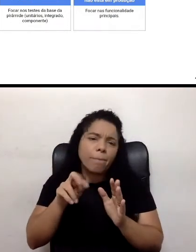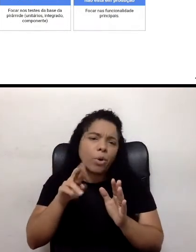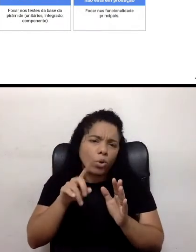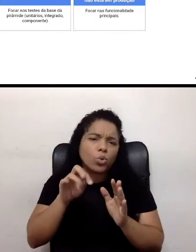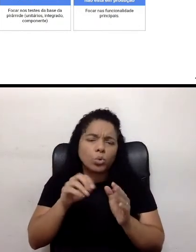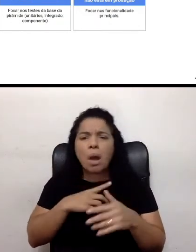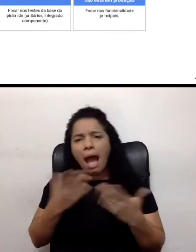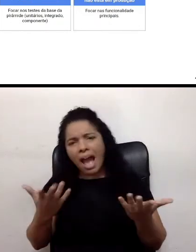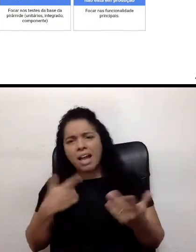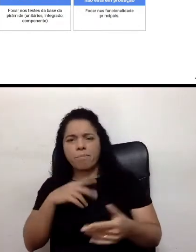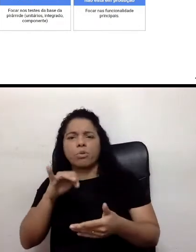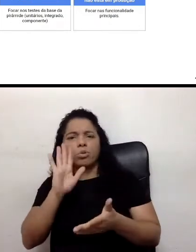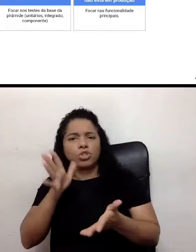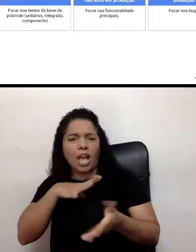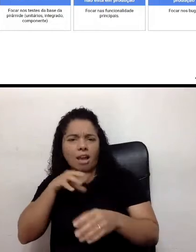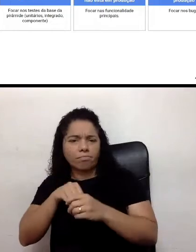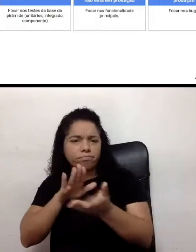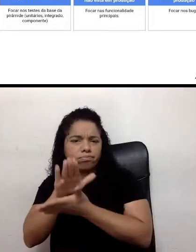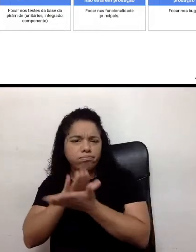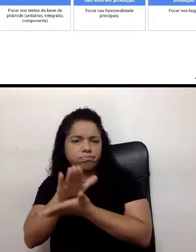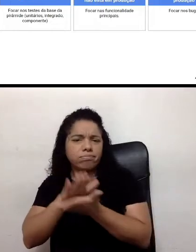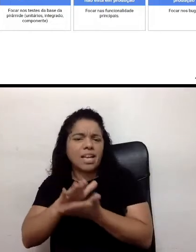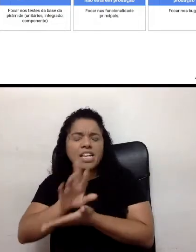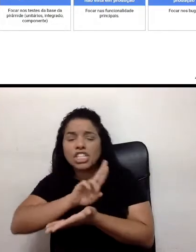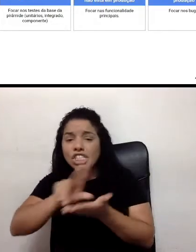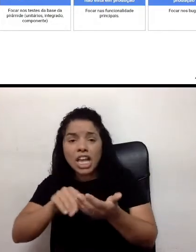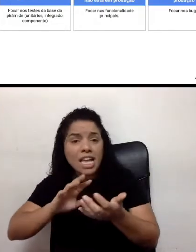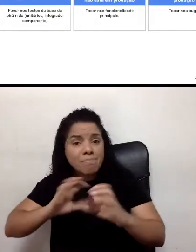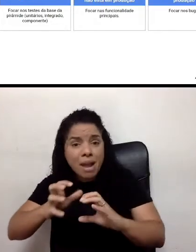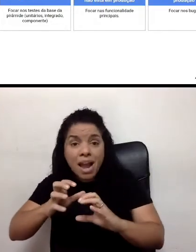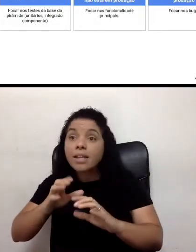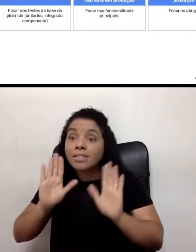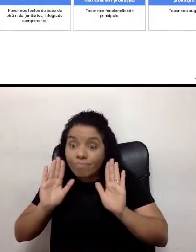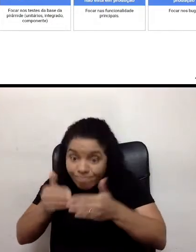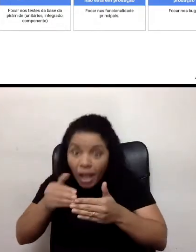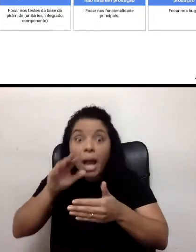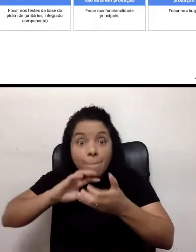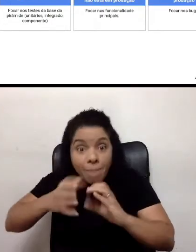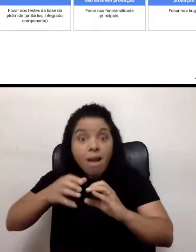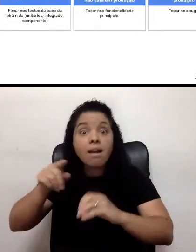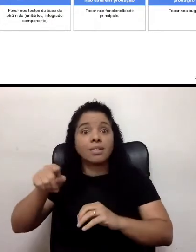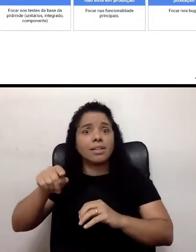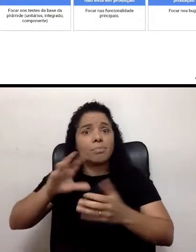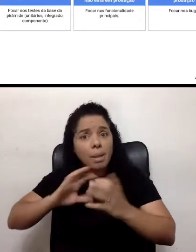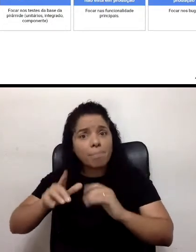Ah, o meu produto já está em produção, já está cheio de bug. Foca nos bugs, porque os bugs indicam aonde os usuários estão usando mais